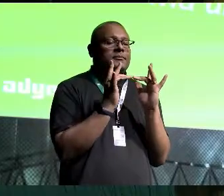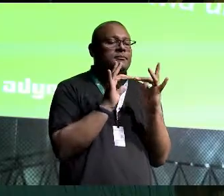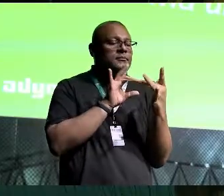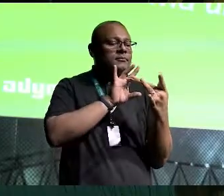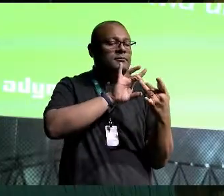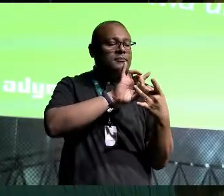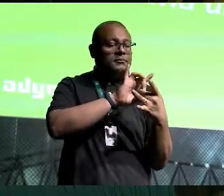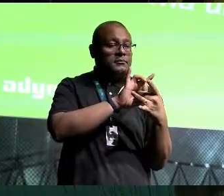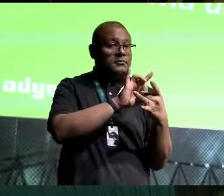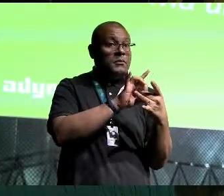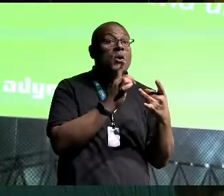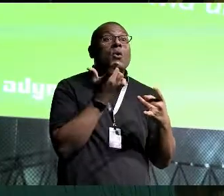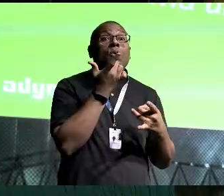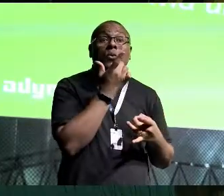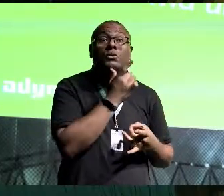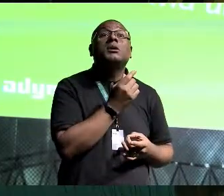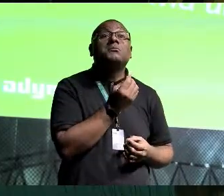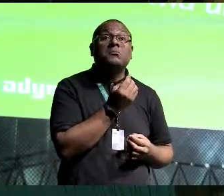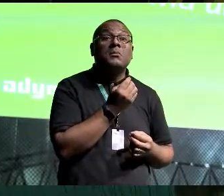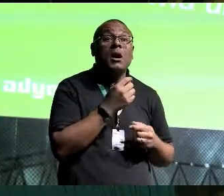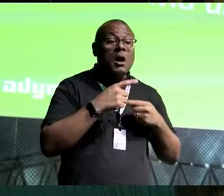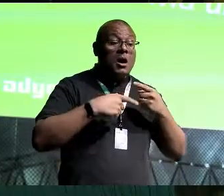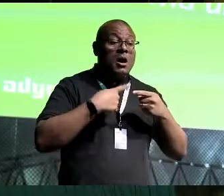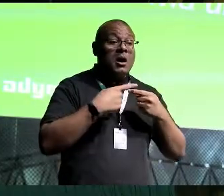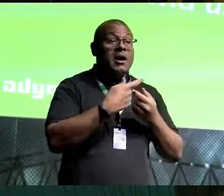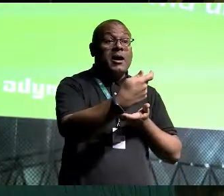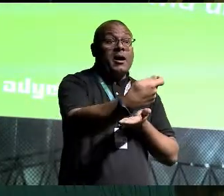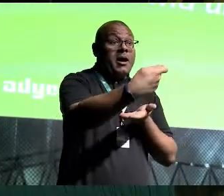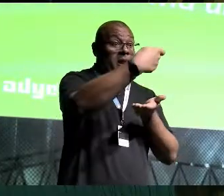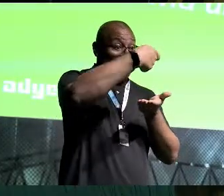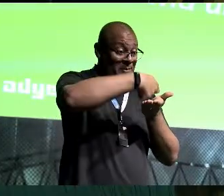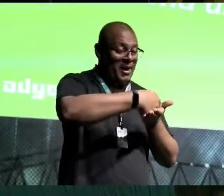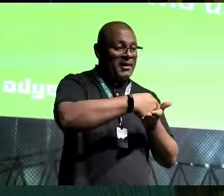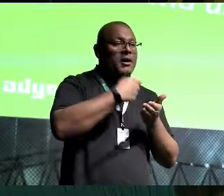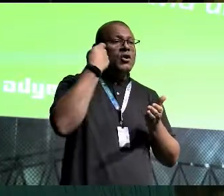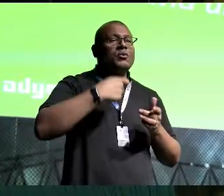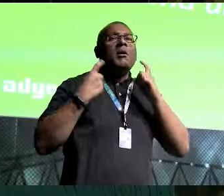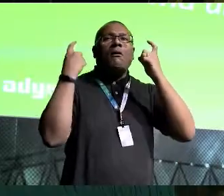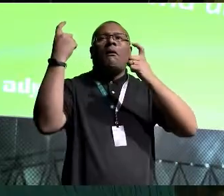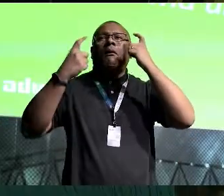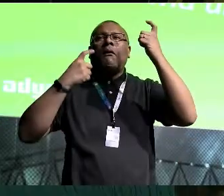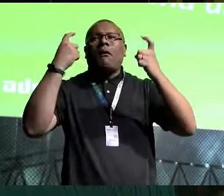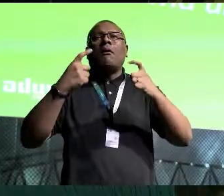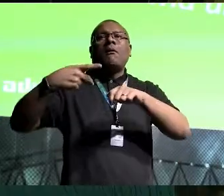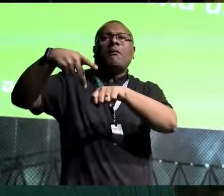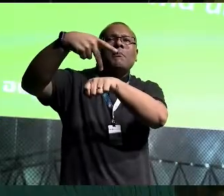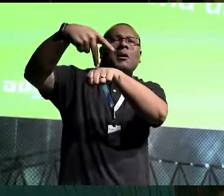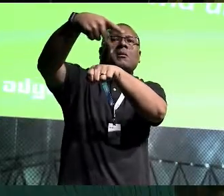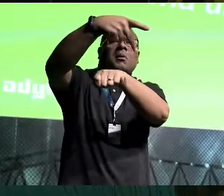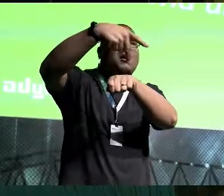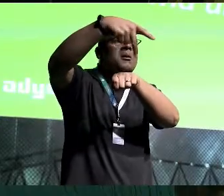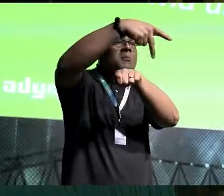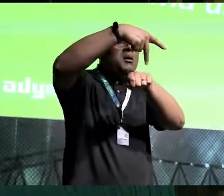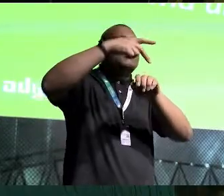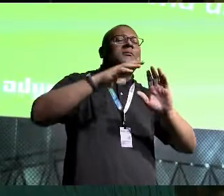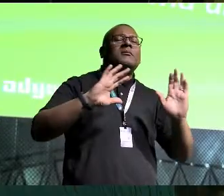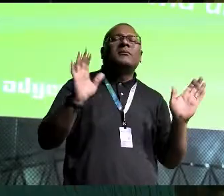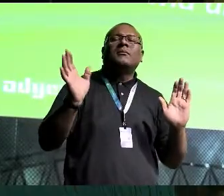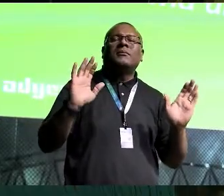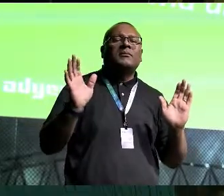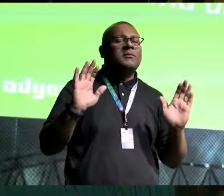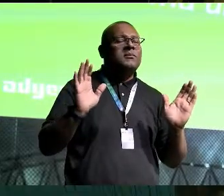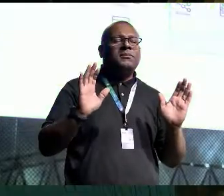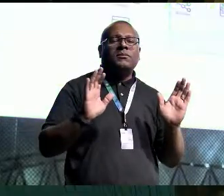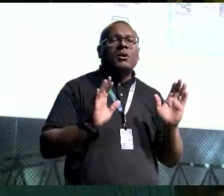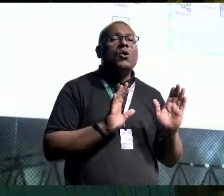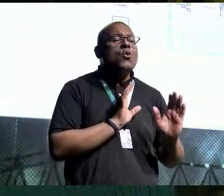ele pode, com isso, processar pagamentos ao redor do mundo inteiro. Ele não precisa, em cada país, se conectar novamente para a